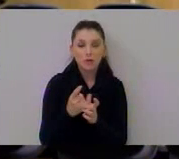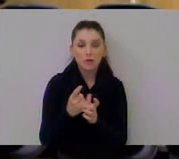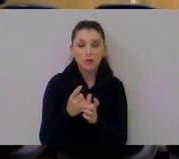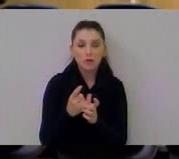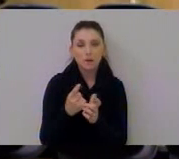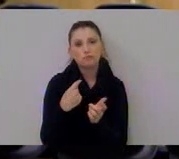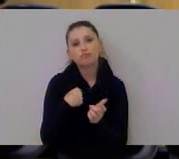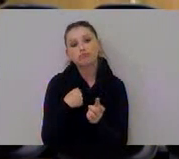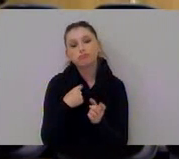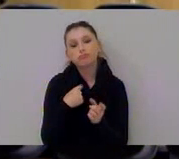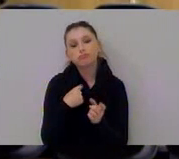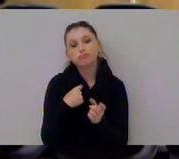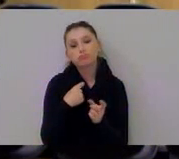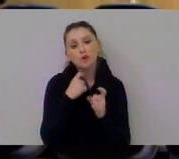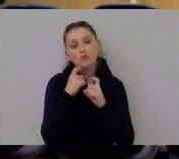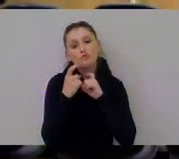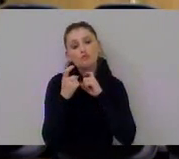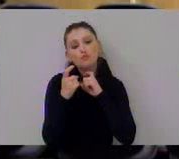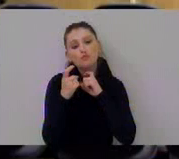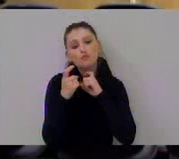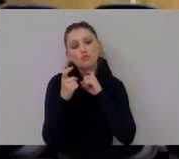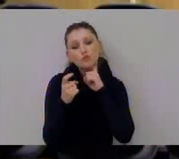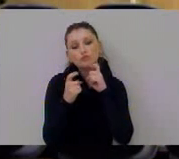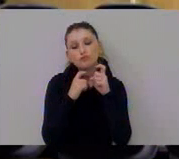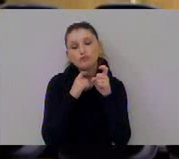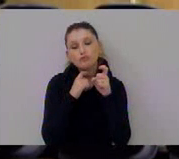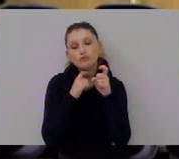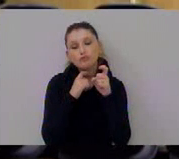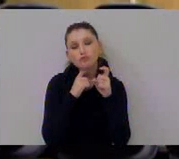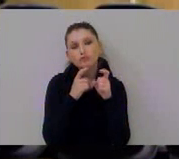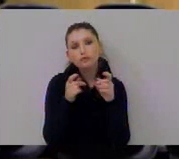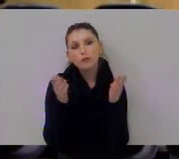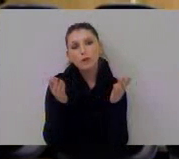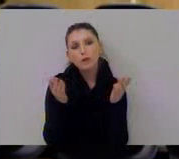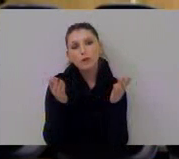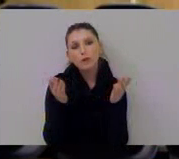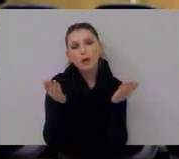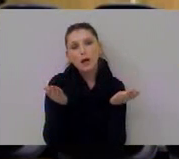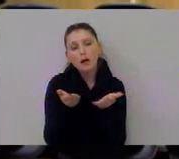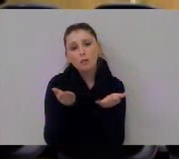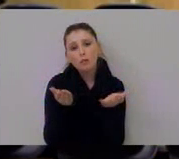ali é a sequência da